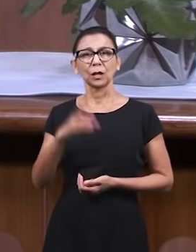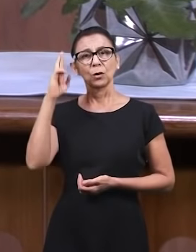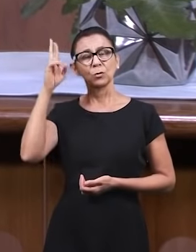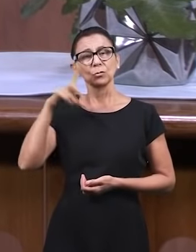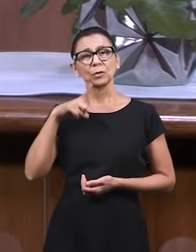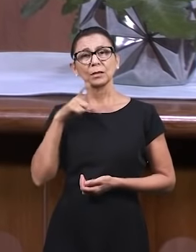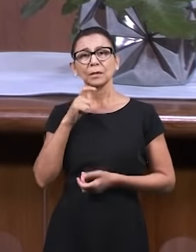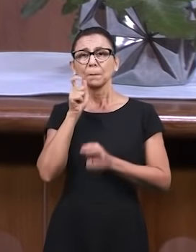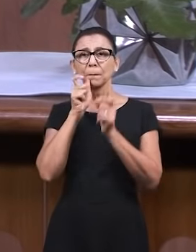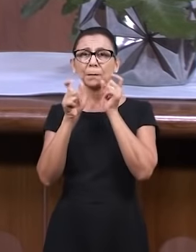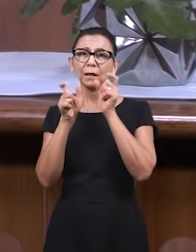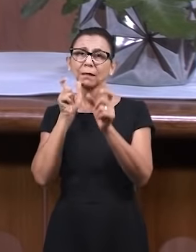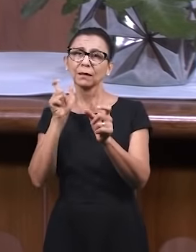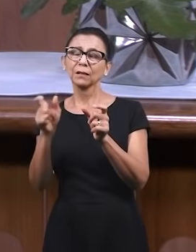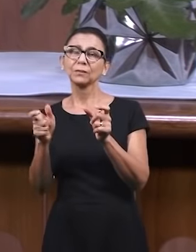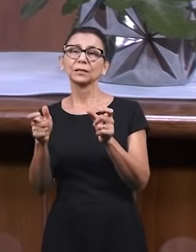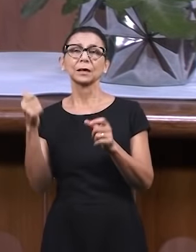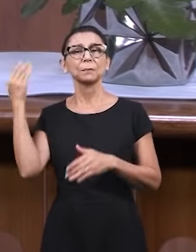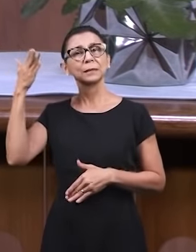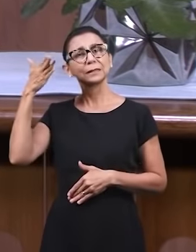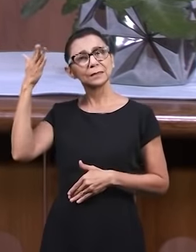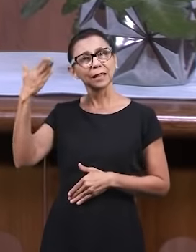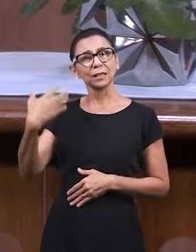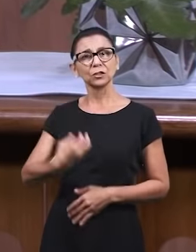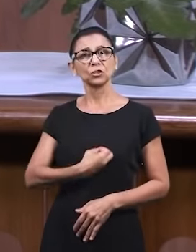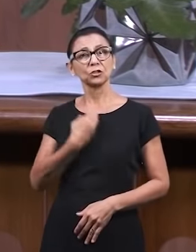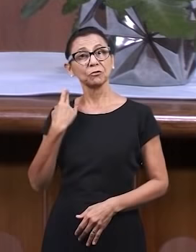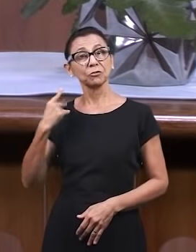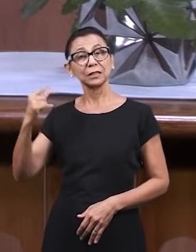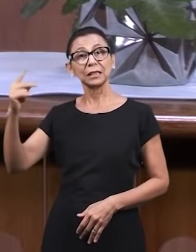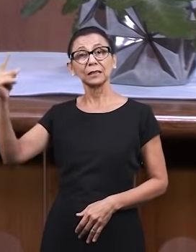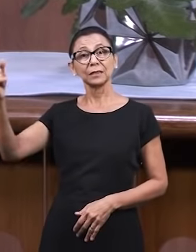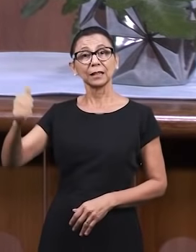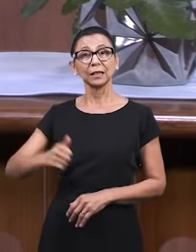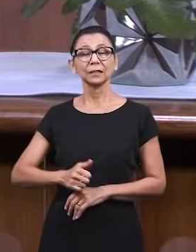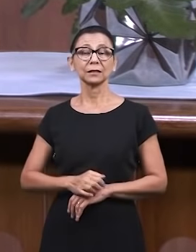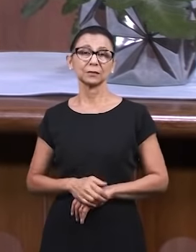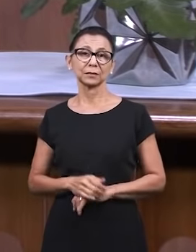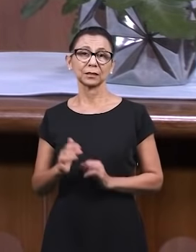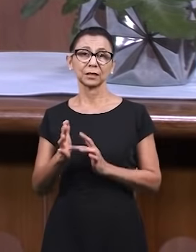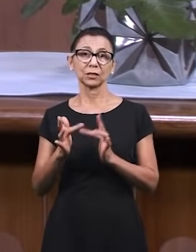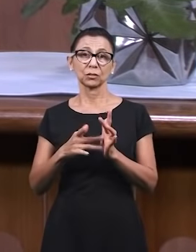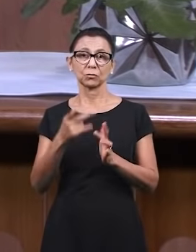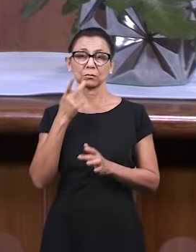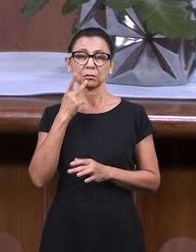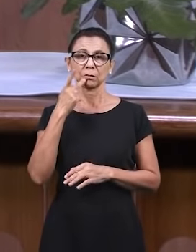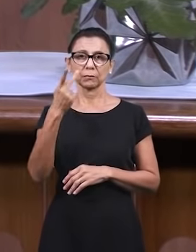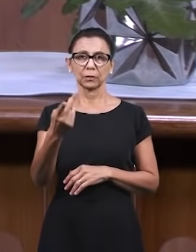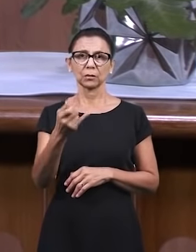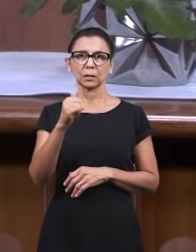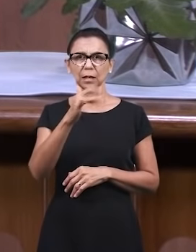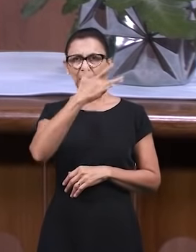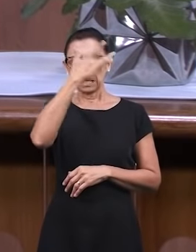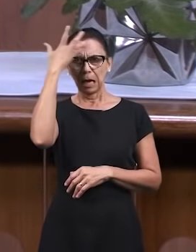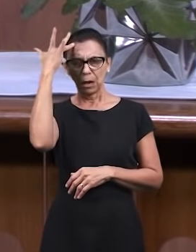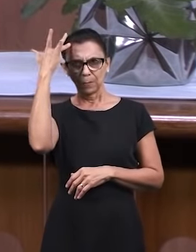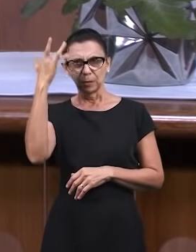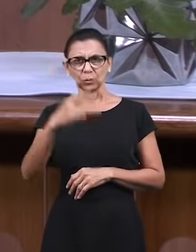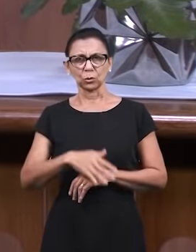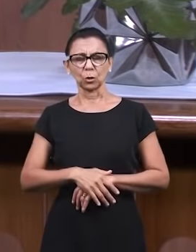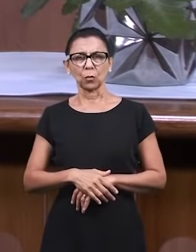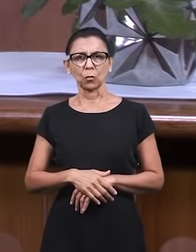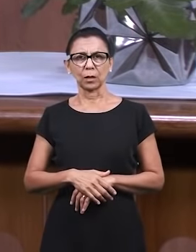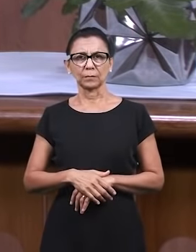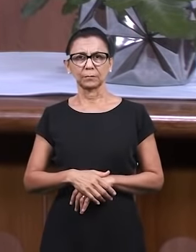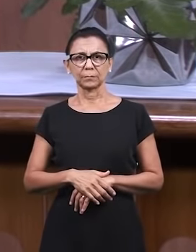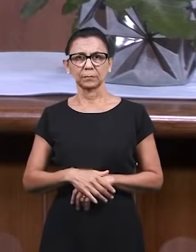coisa interessante. Aquelas palavras que o Senhor falou: quem comer da minha carne e beber do meu sangue, são palavras de vida eterna,